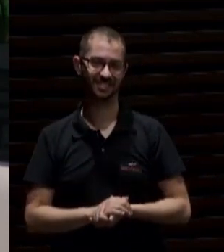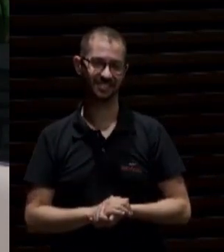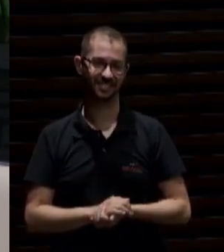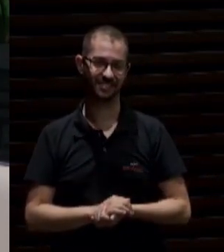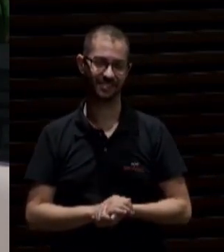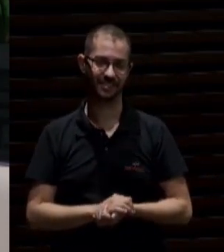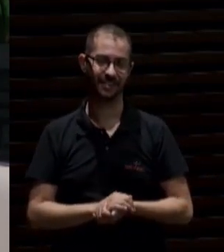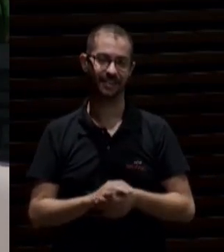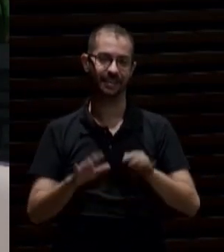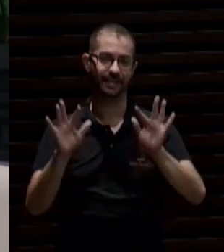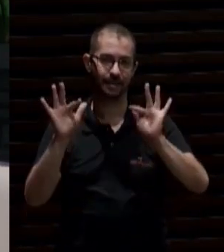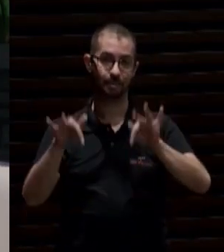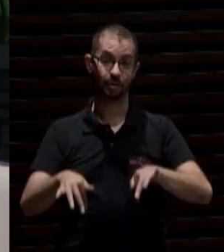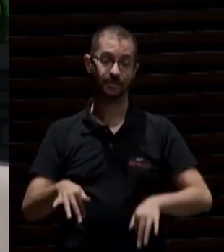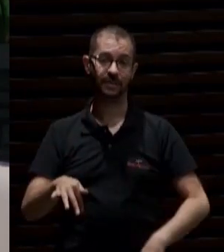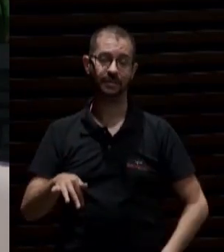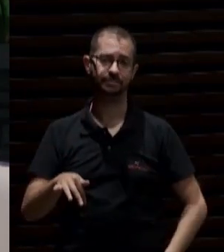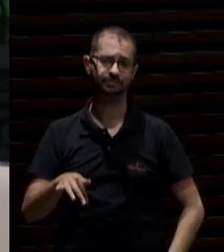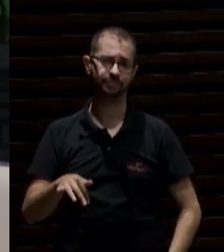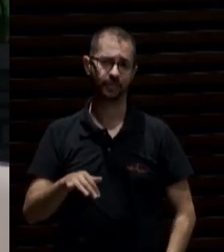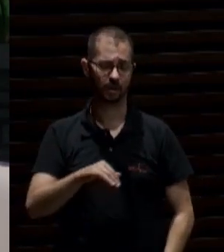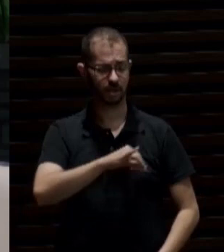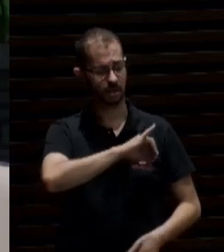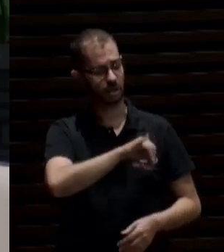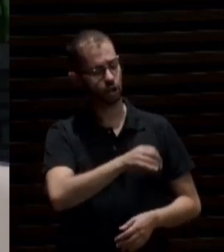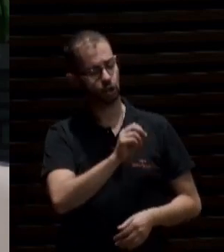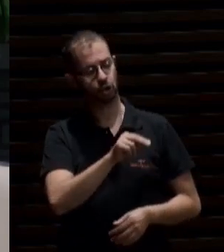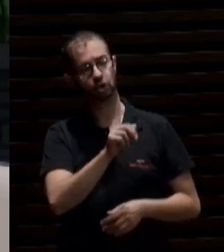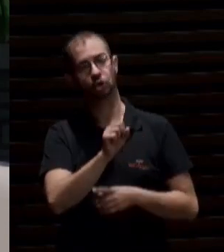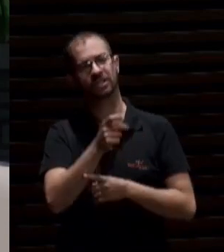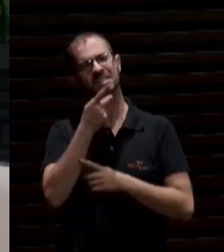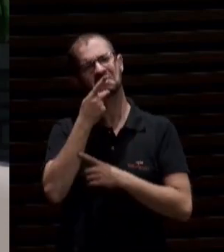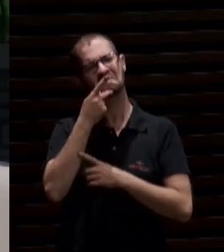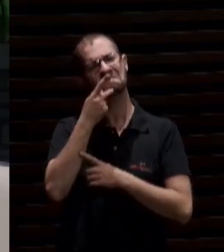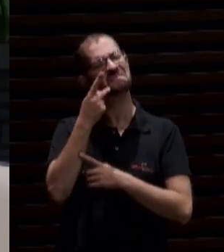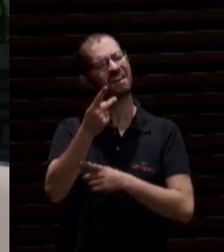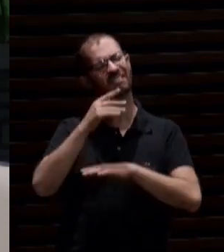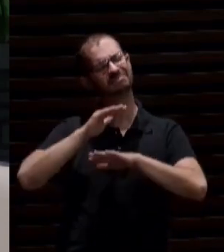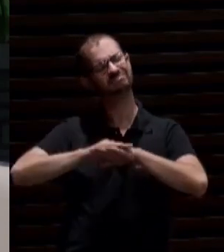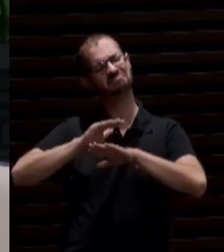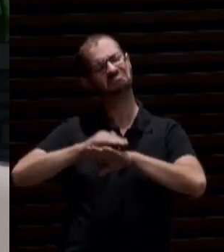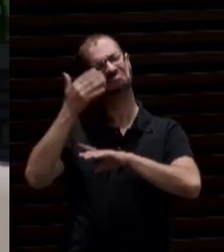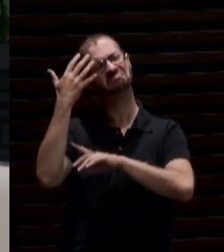E por fim, ele termina fazendo uma das afirmações mais bonitas de toda a